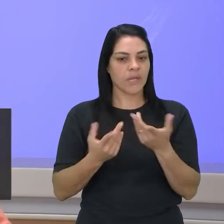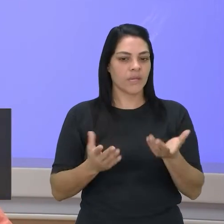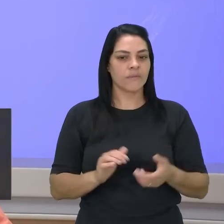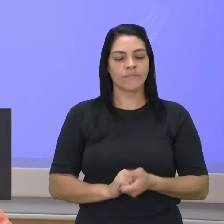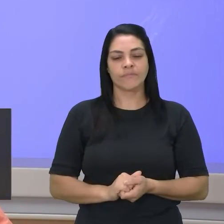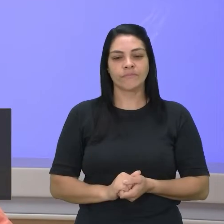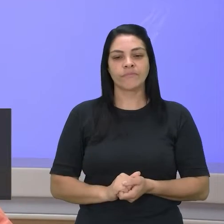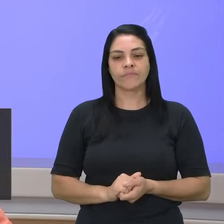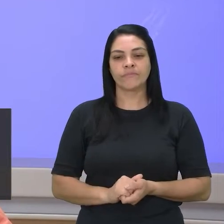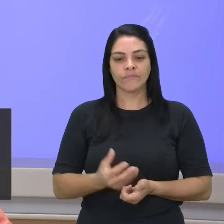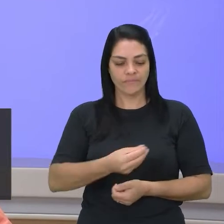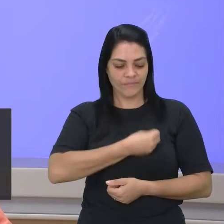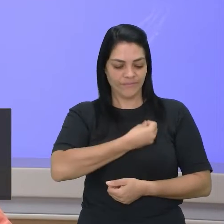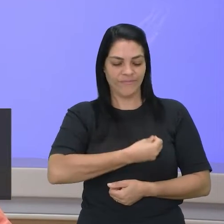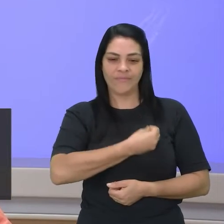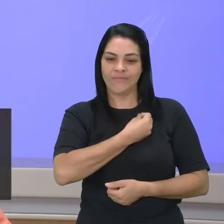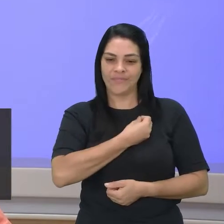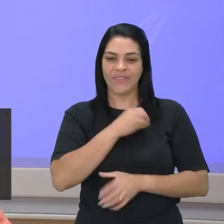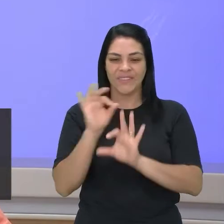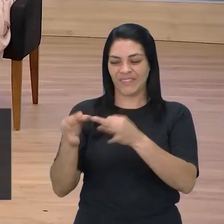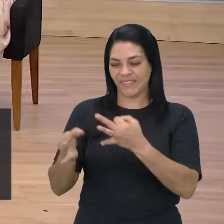Ao vivo, né? Ao vivo. Perfeito.